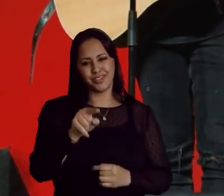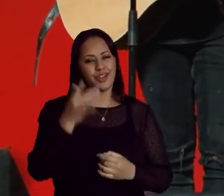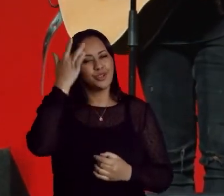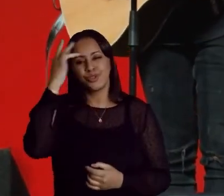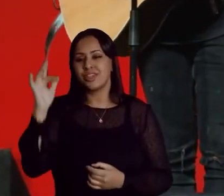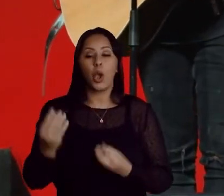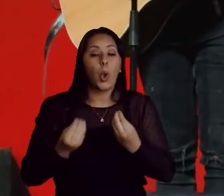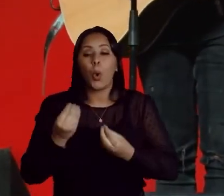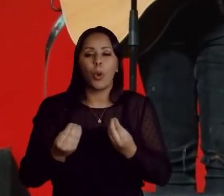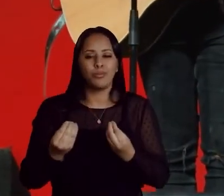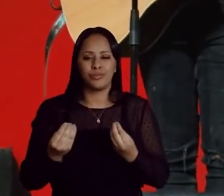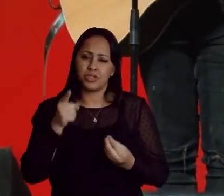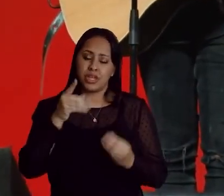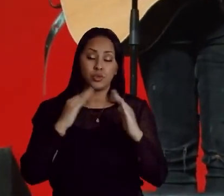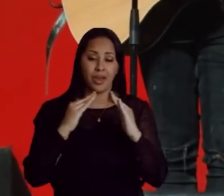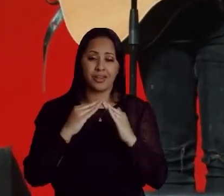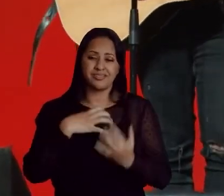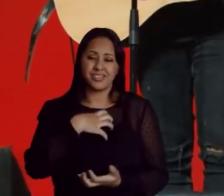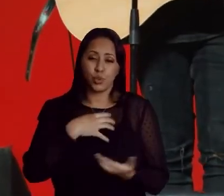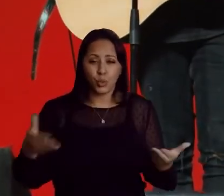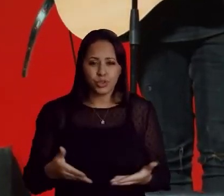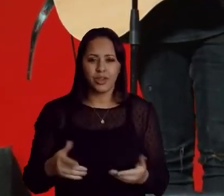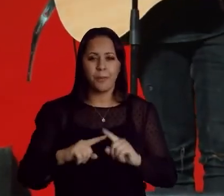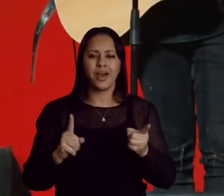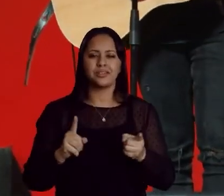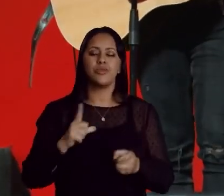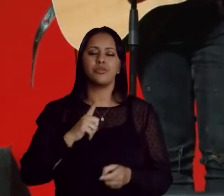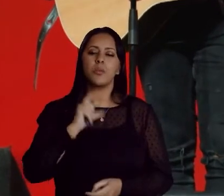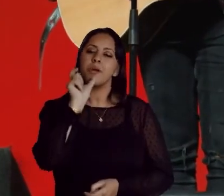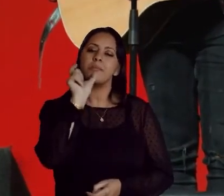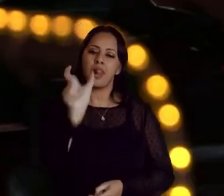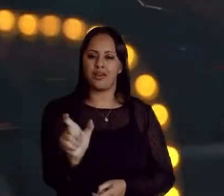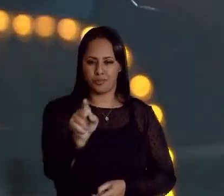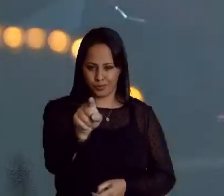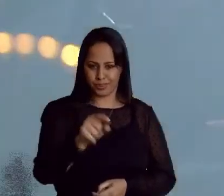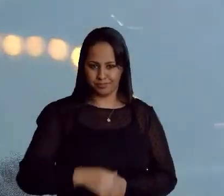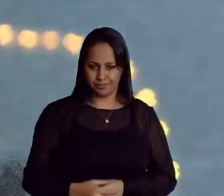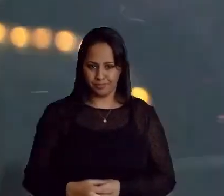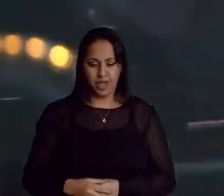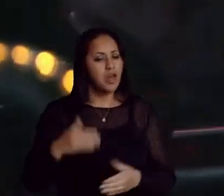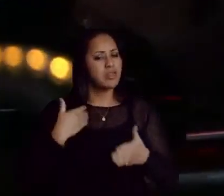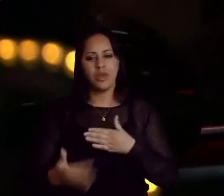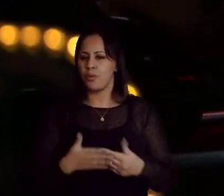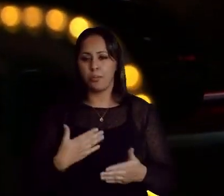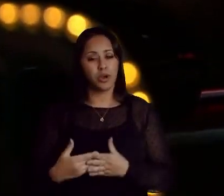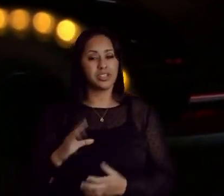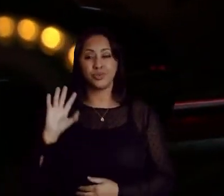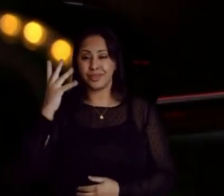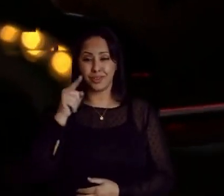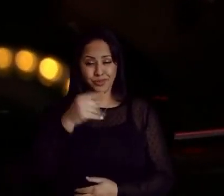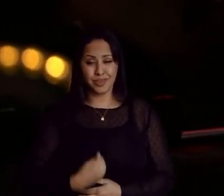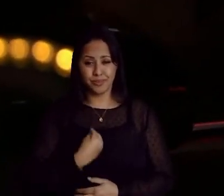não sei como você de casa está também, mas eu tenho uma palavra para dizer para você. Não importa a situação que você está